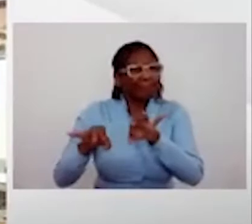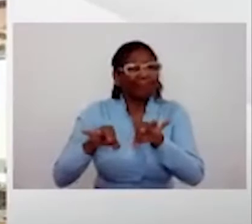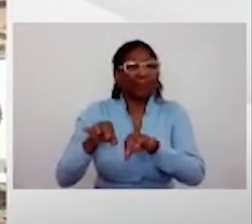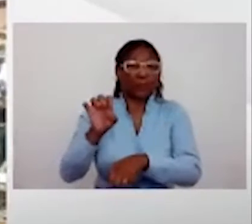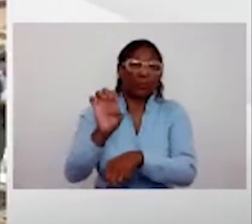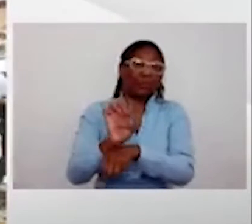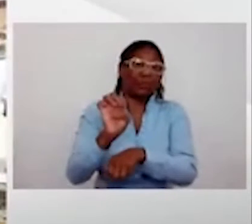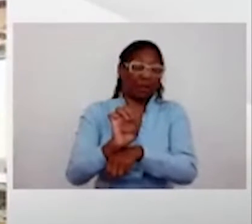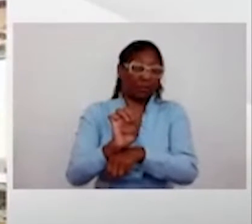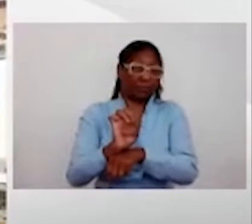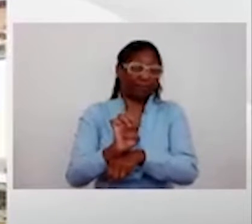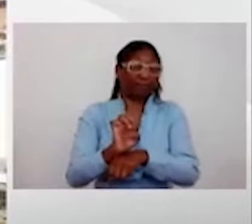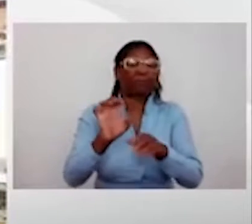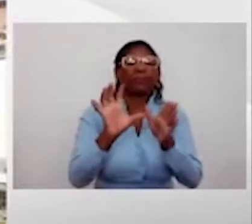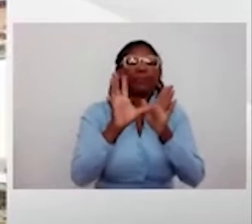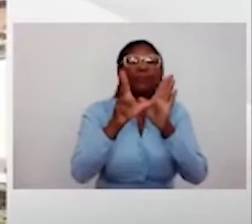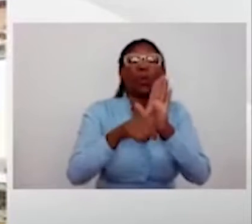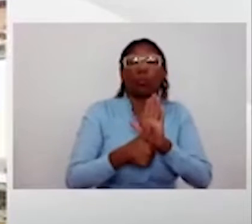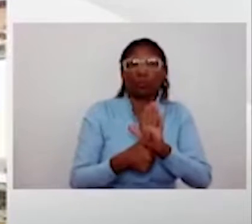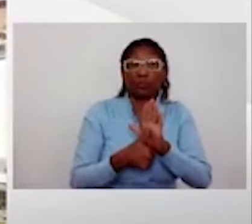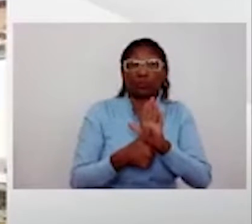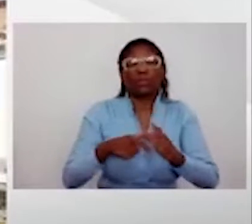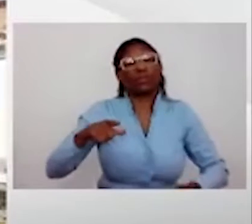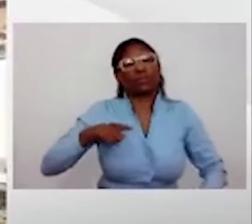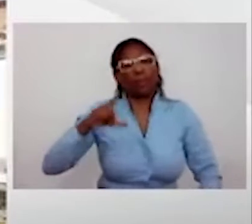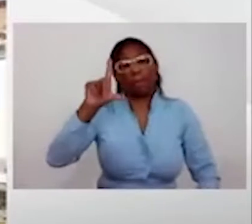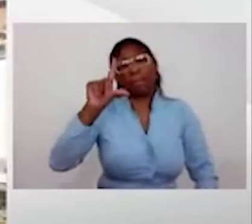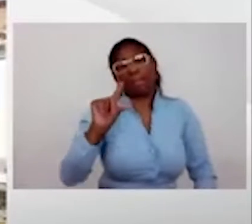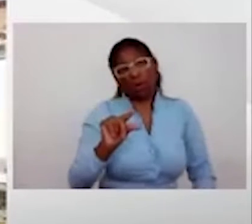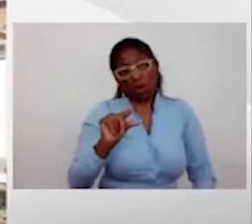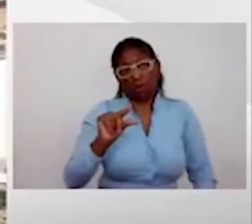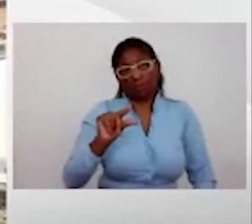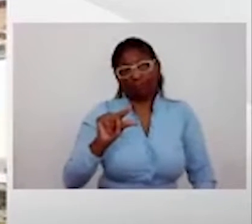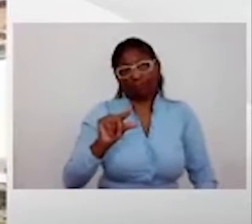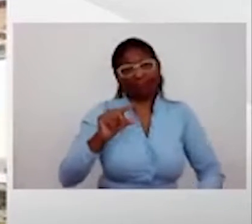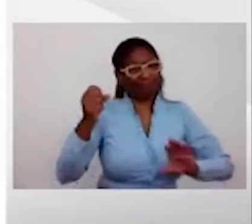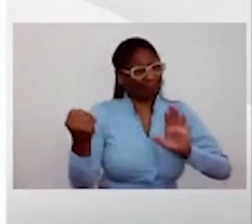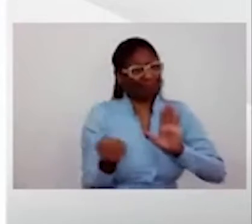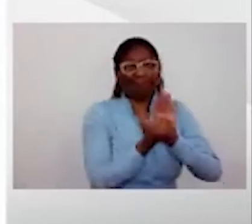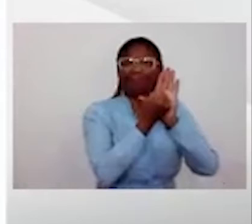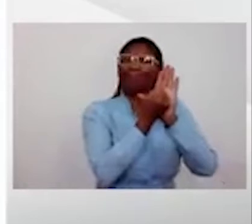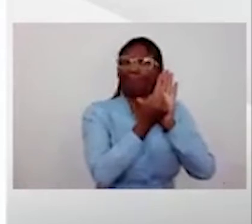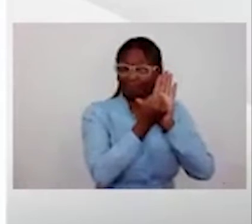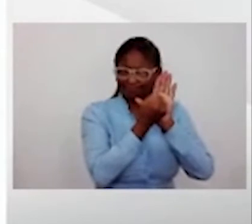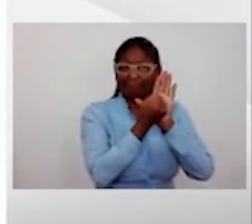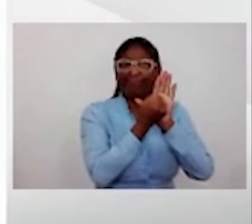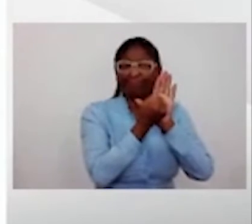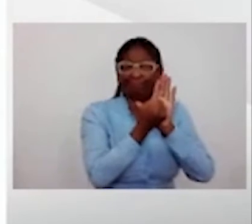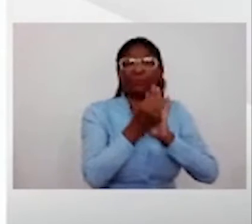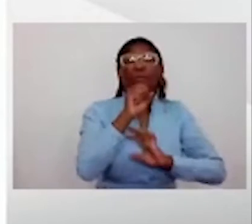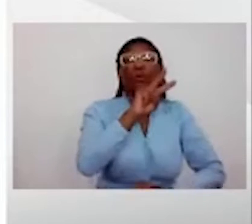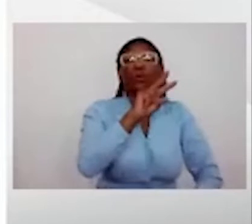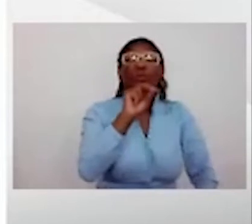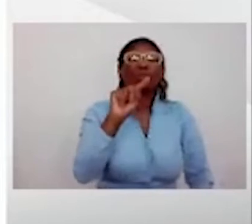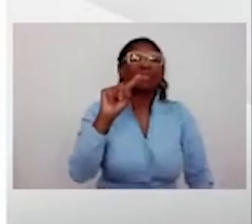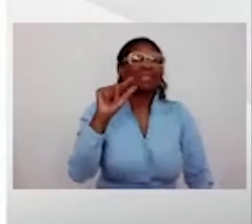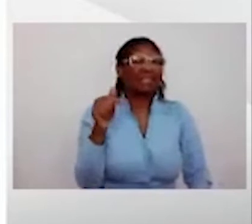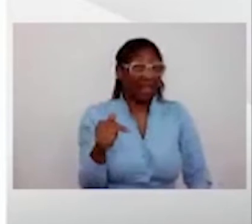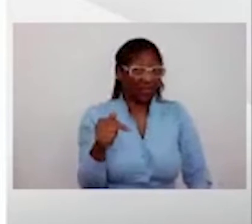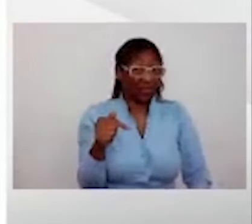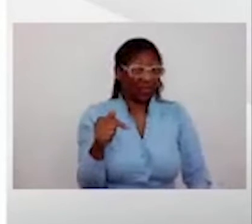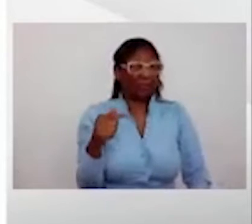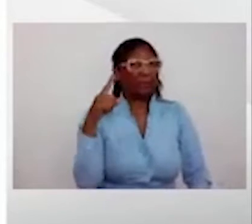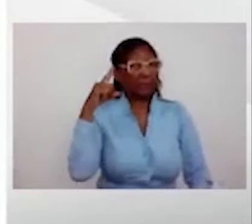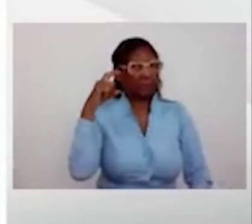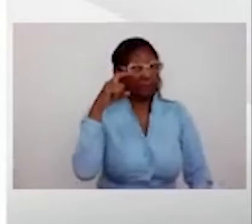2006. Latrocínios, nós tivemos o menor total da série histórica. Em relação ao momento de 2017, crítico da segurança